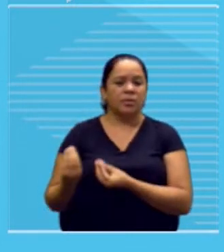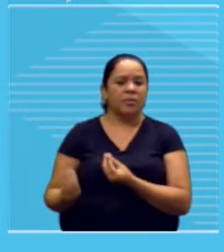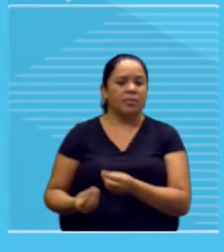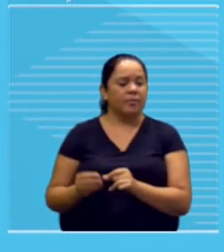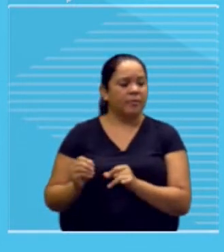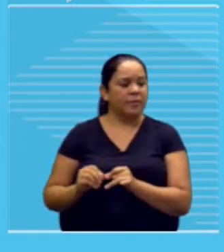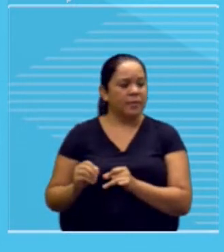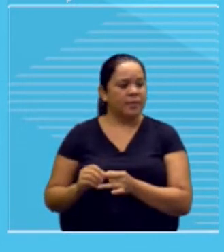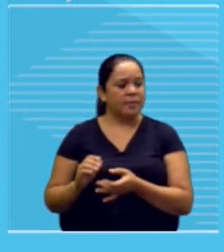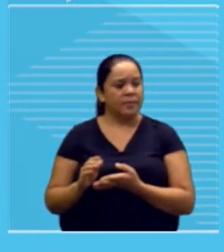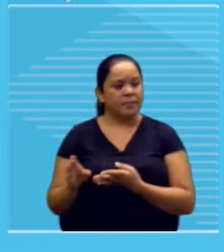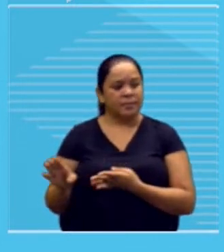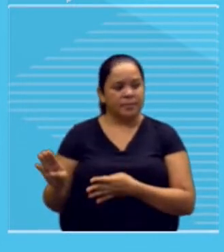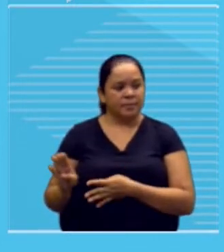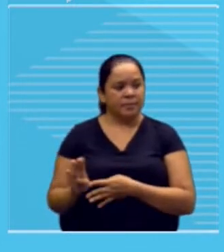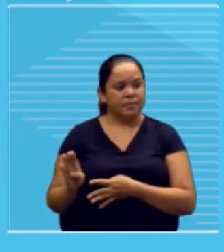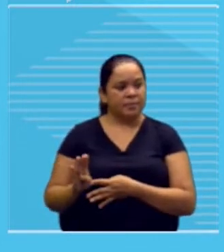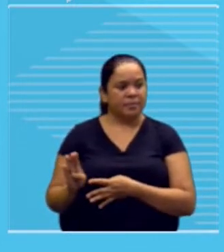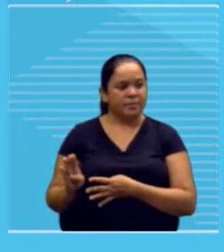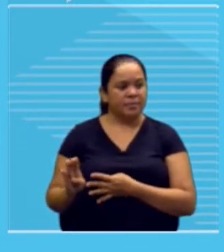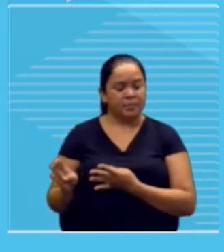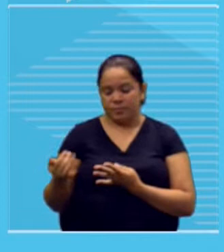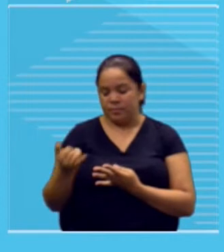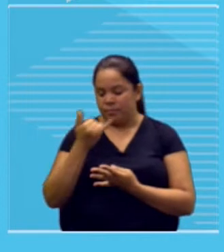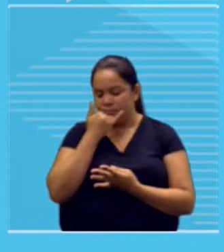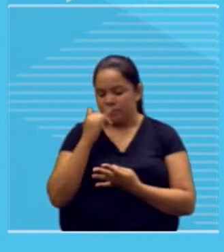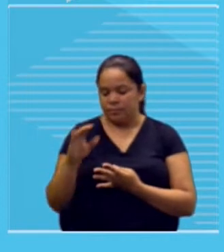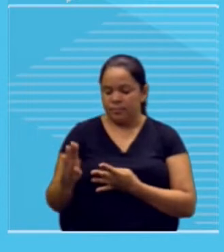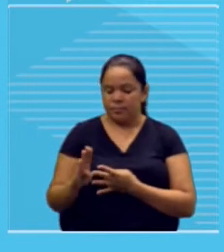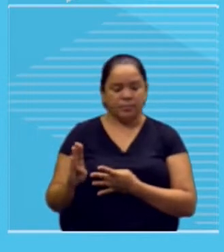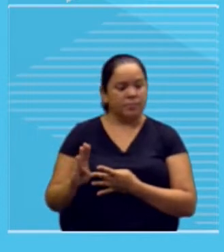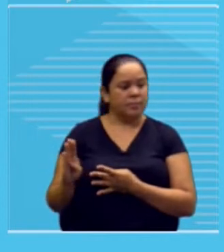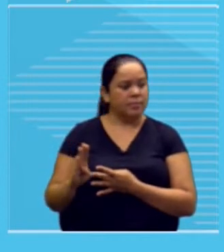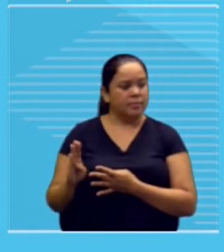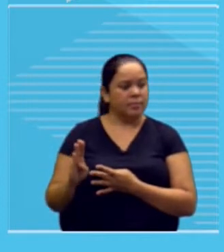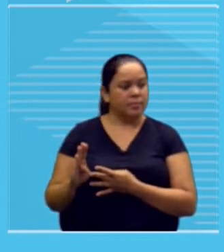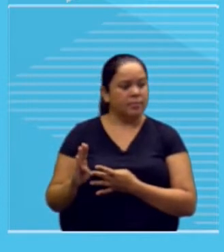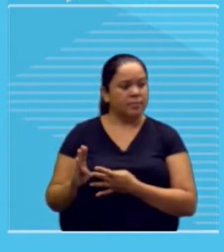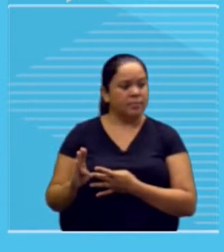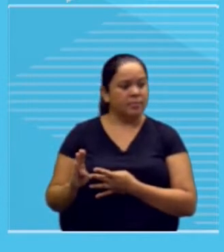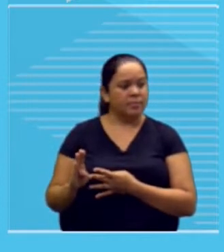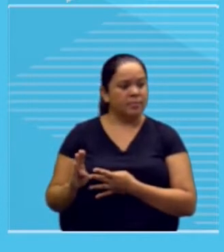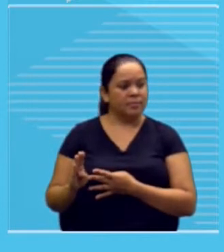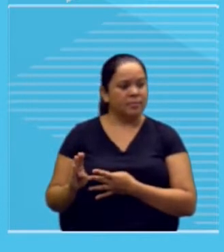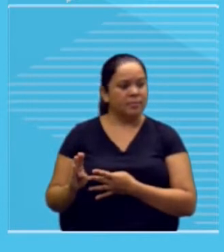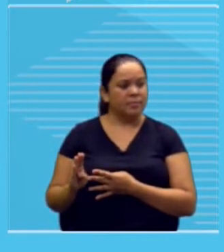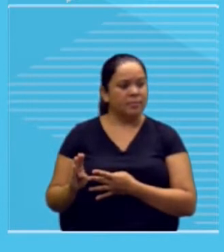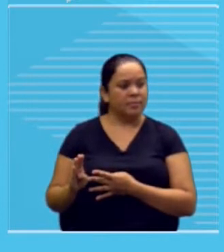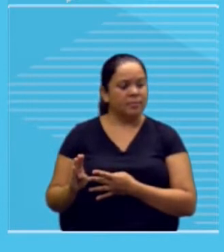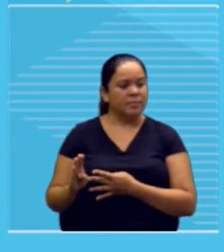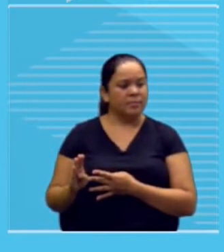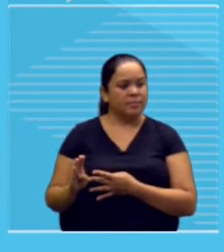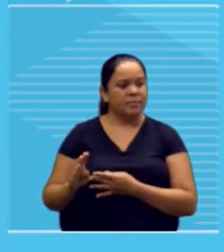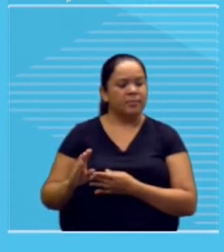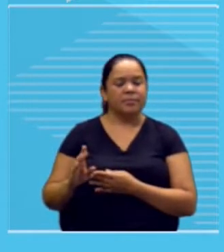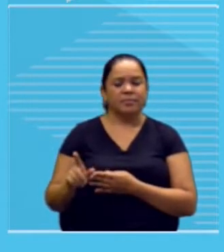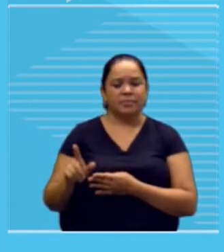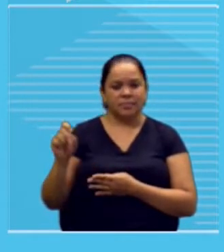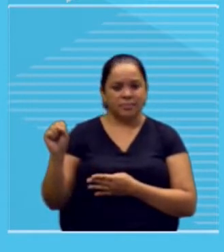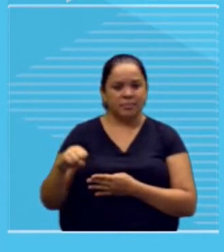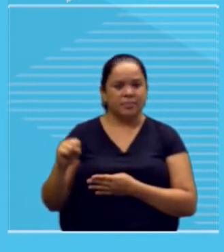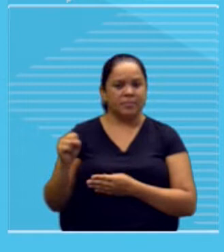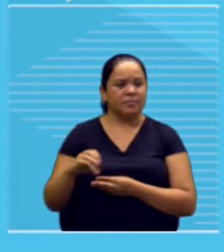letra B diz que é da instruções aqui é óbvio né gente é claro que você vai dar instruções né tá dizendo assim adicione